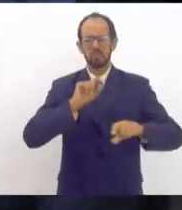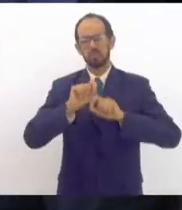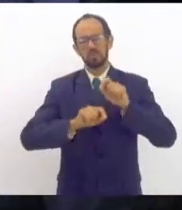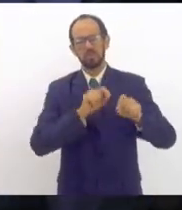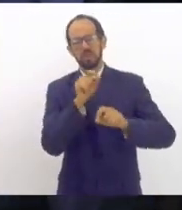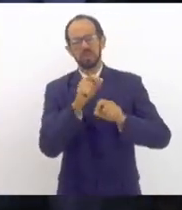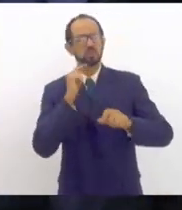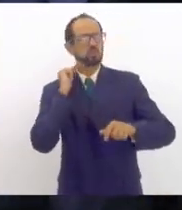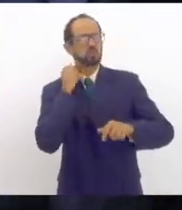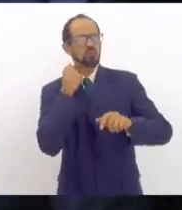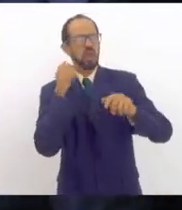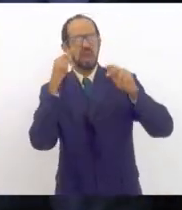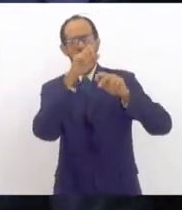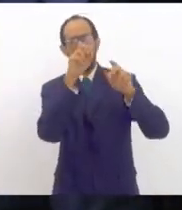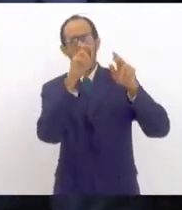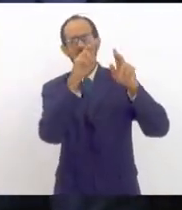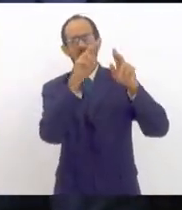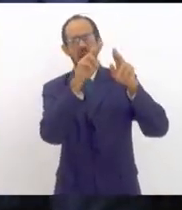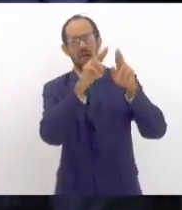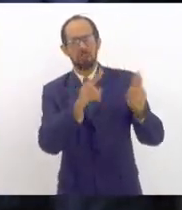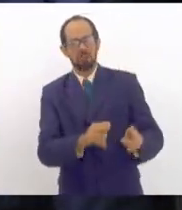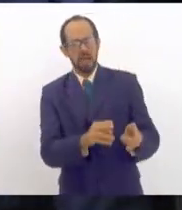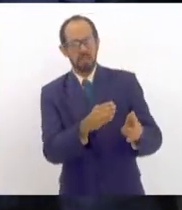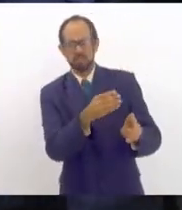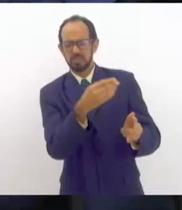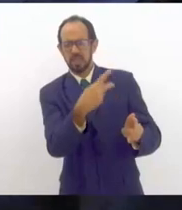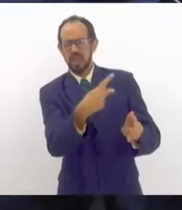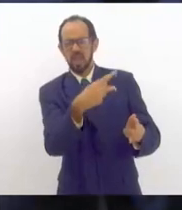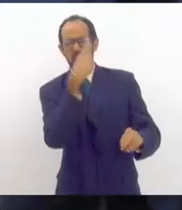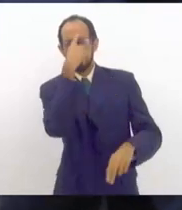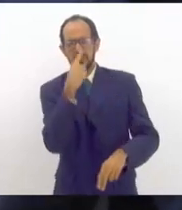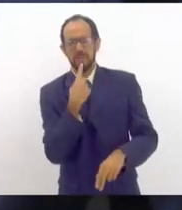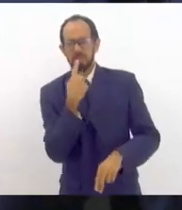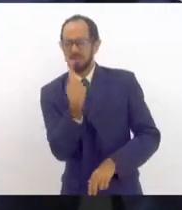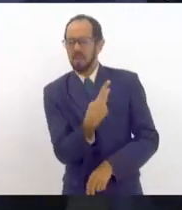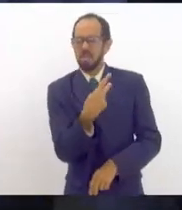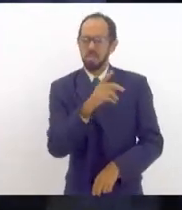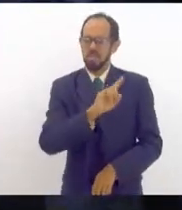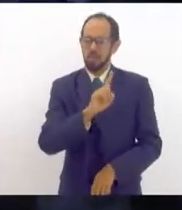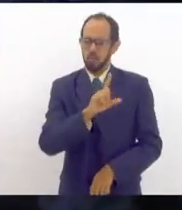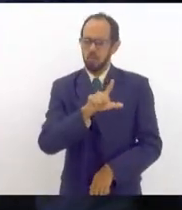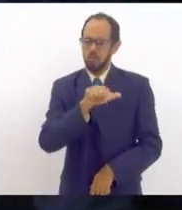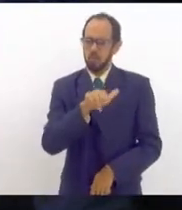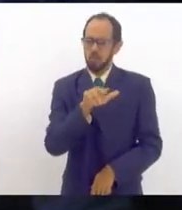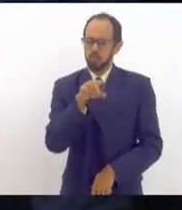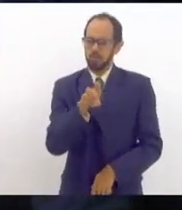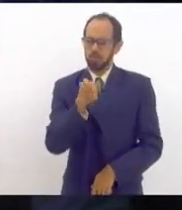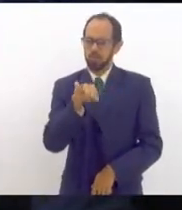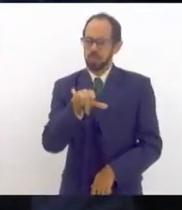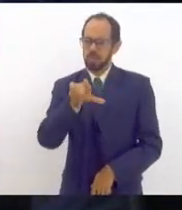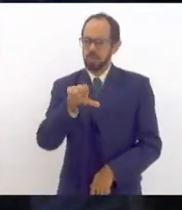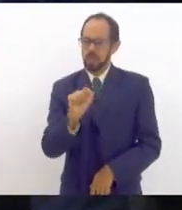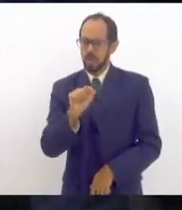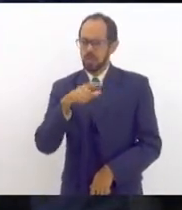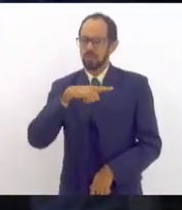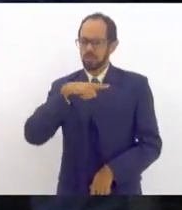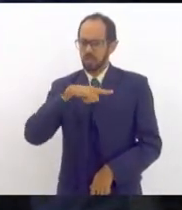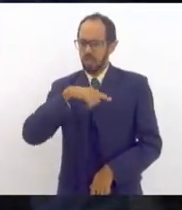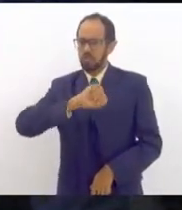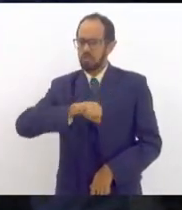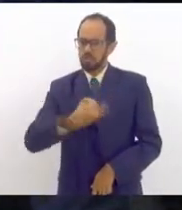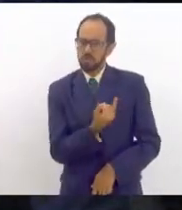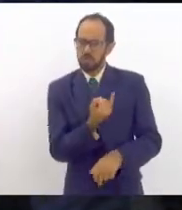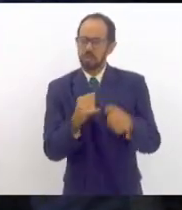dela de maneira nenhuma acho que Ludmila tem a grande chance de fazer